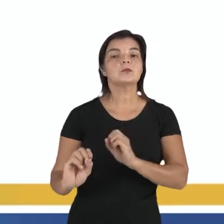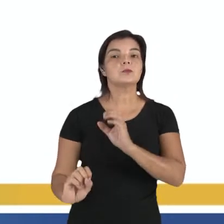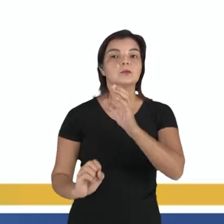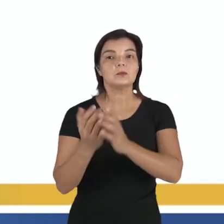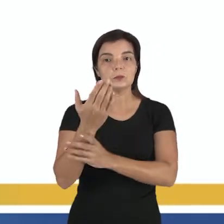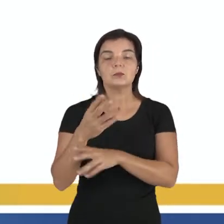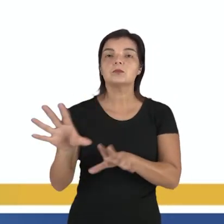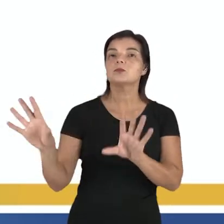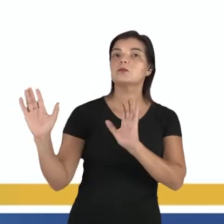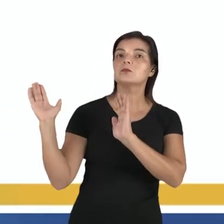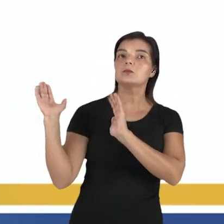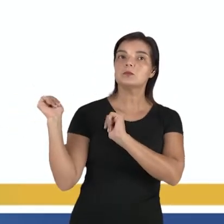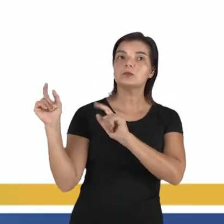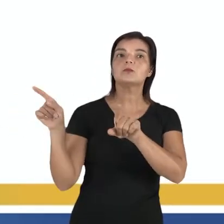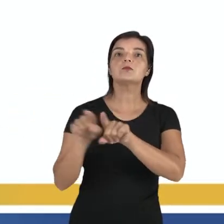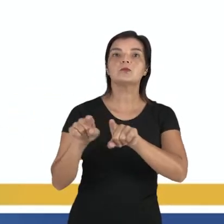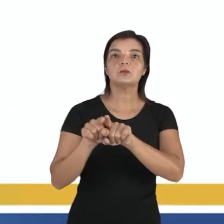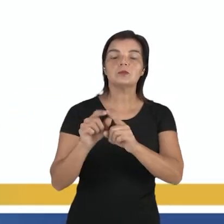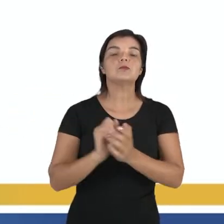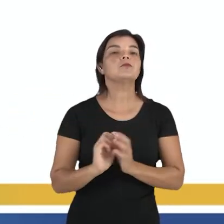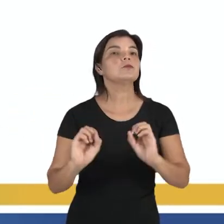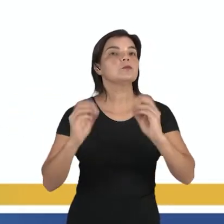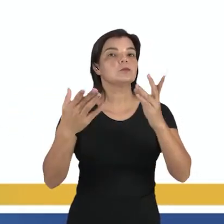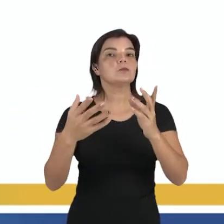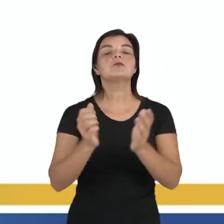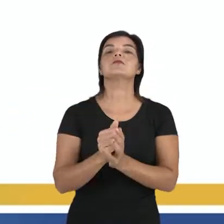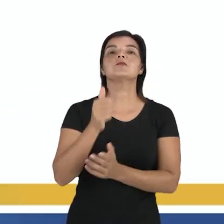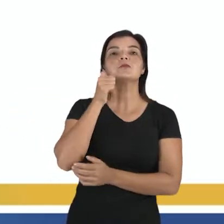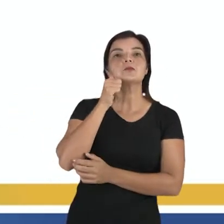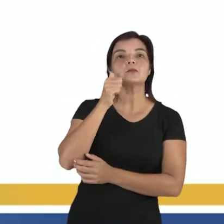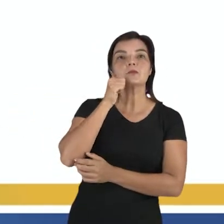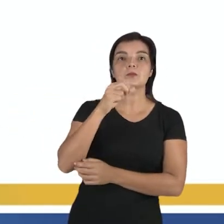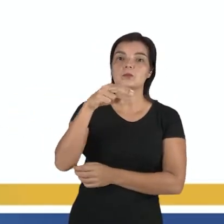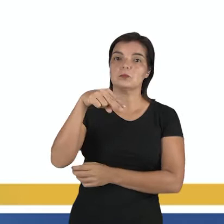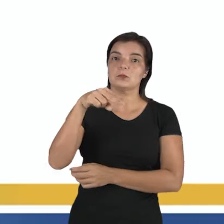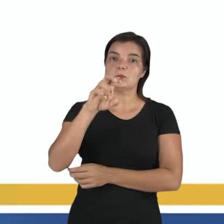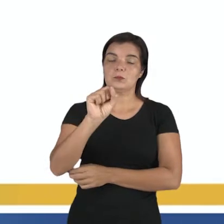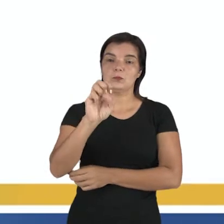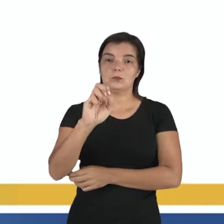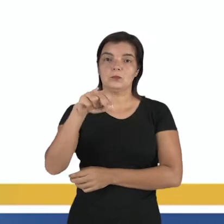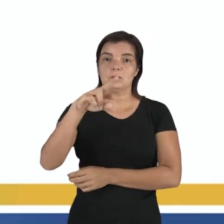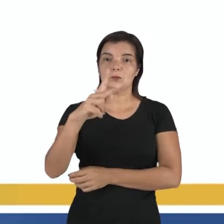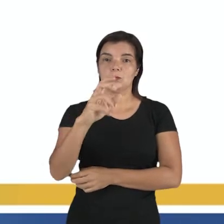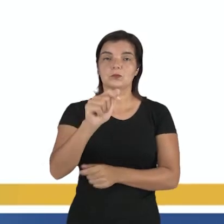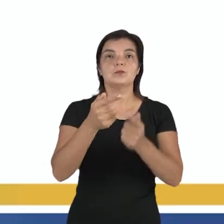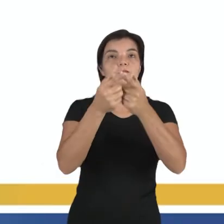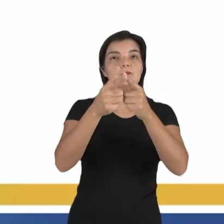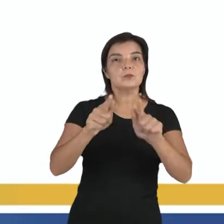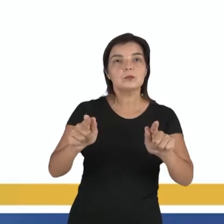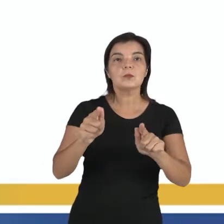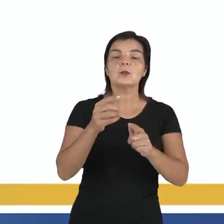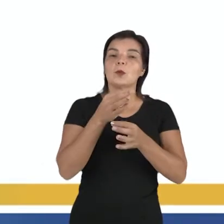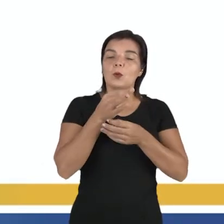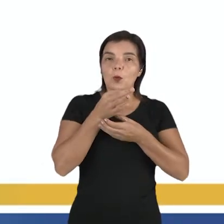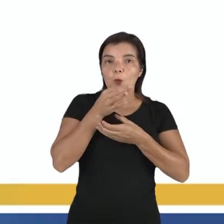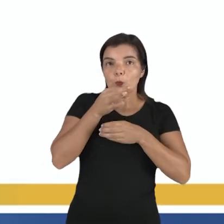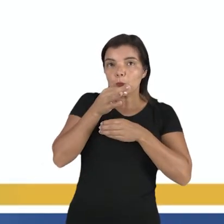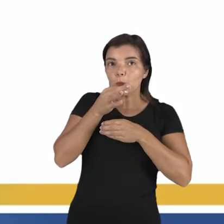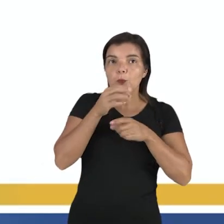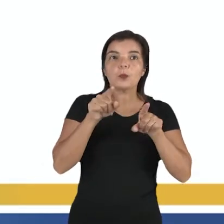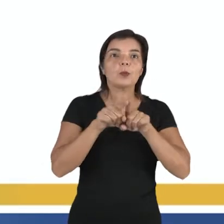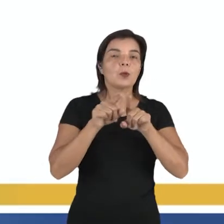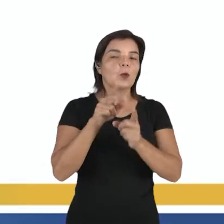bastante visto na região Sudeste. No Sul, o Sul apresenta